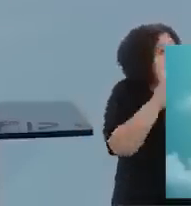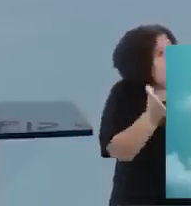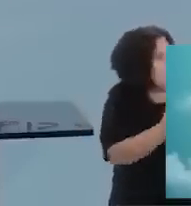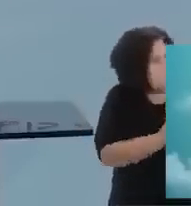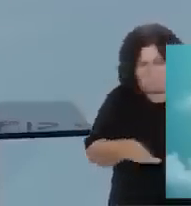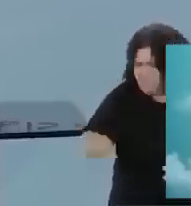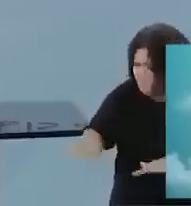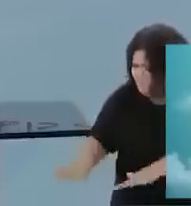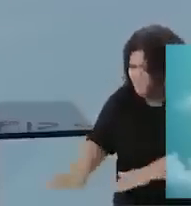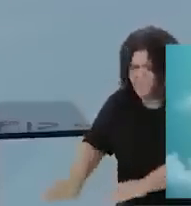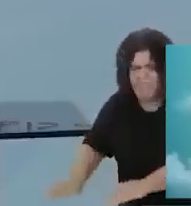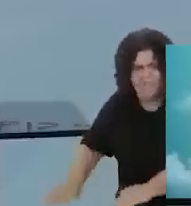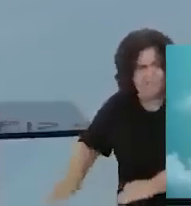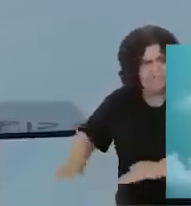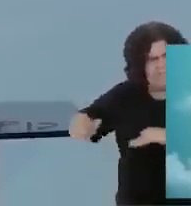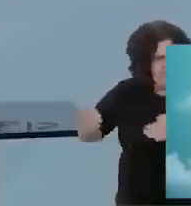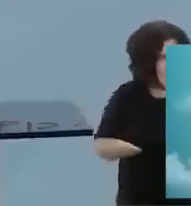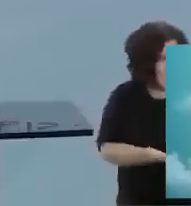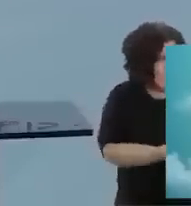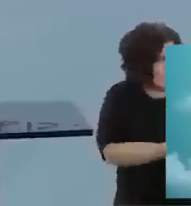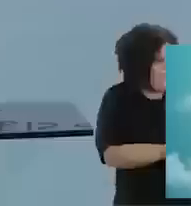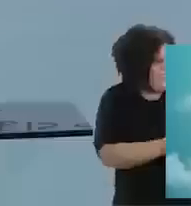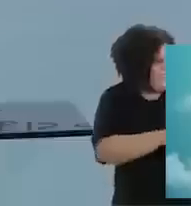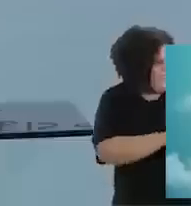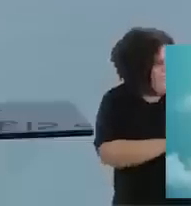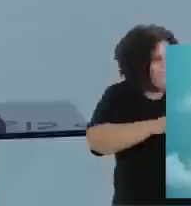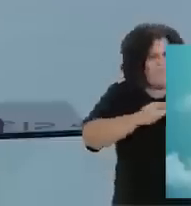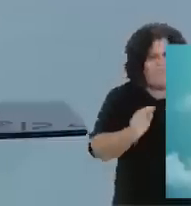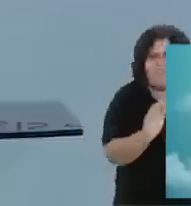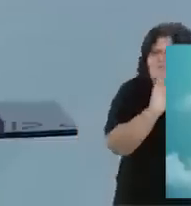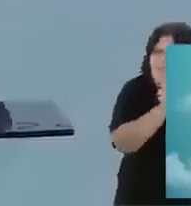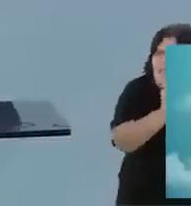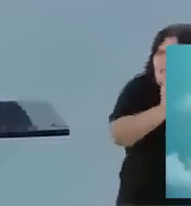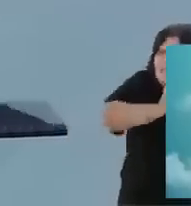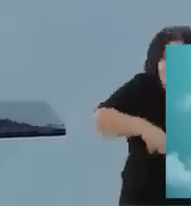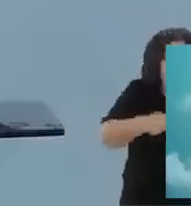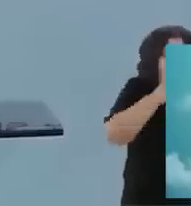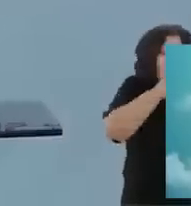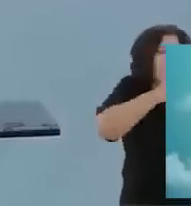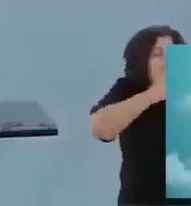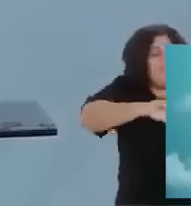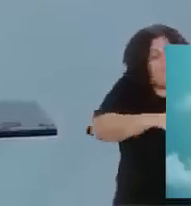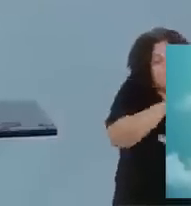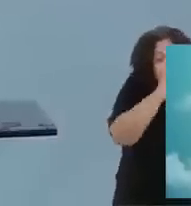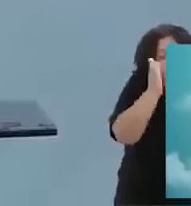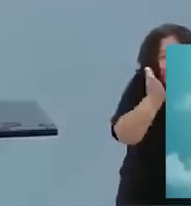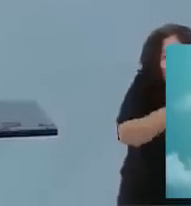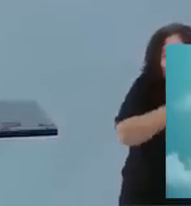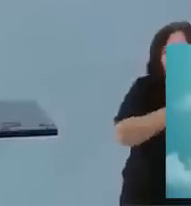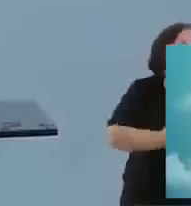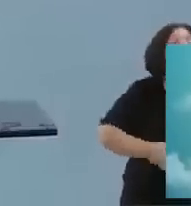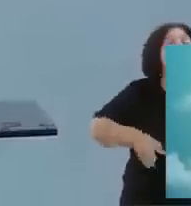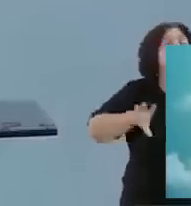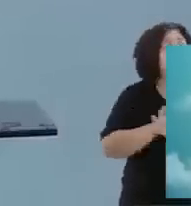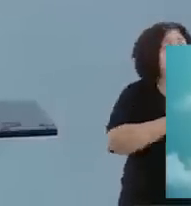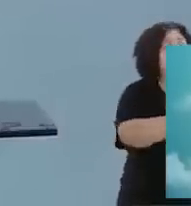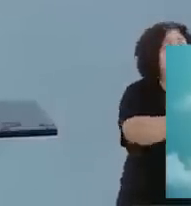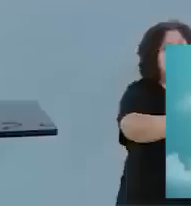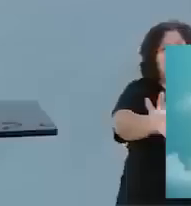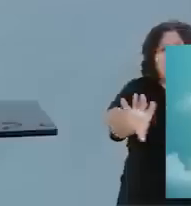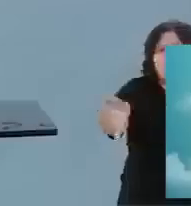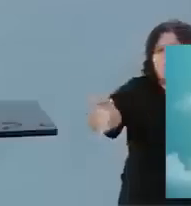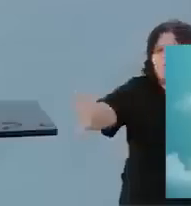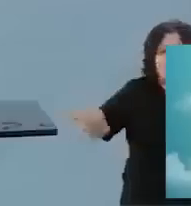de criança, adolescente, jovens, casais, idosos, todos tenham o seu espaço